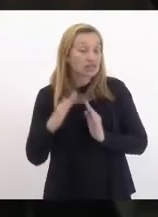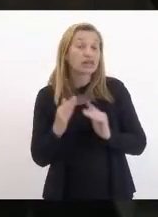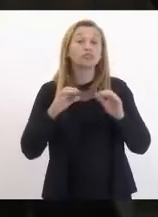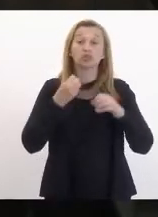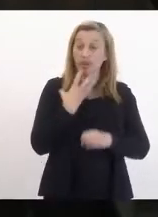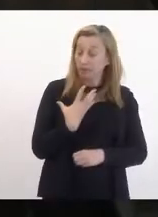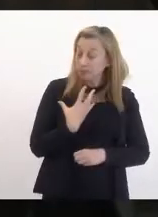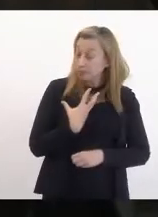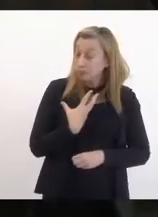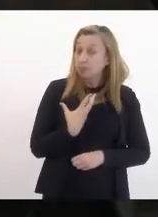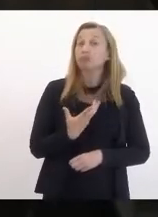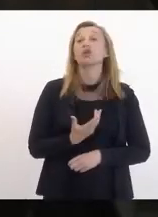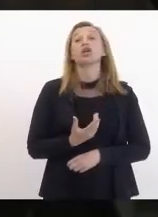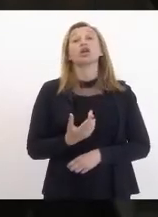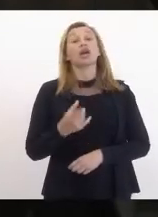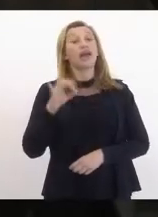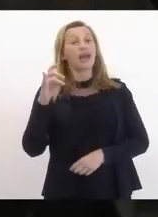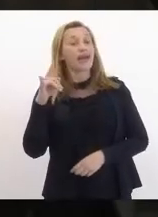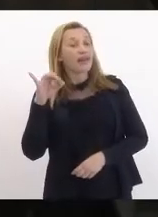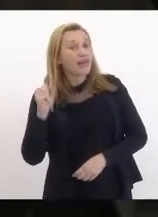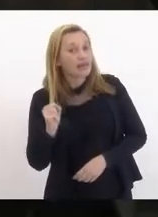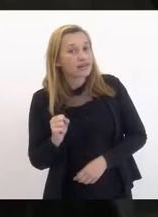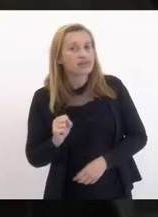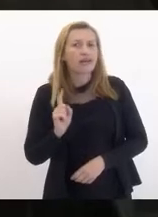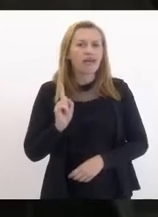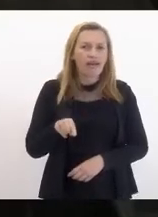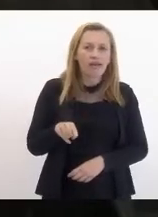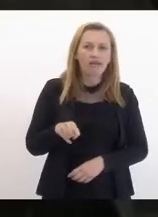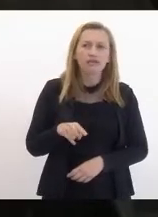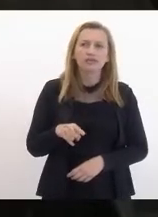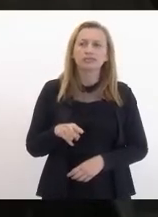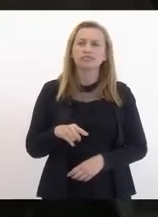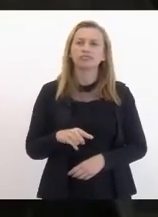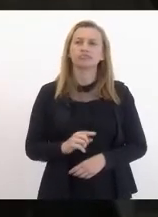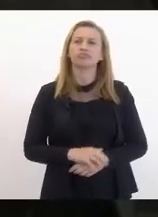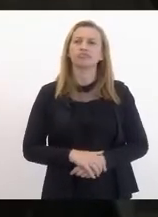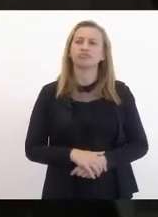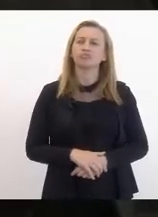bem, Elias era entregador